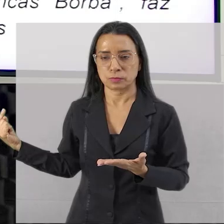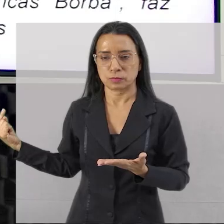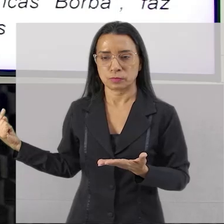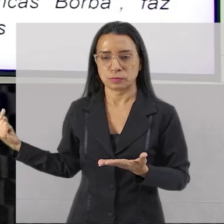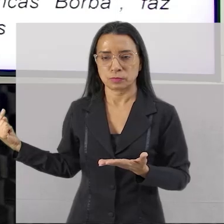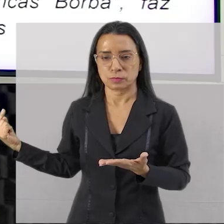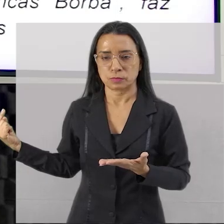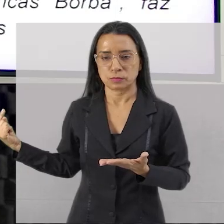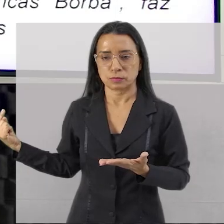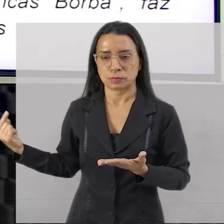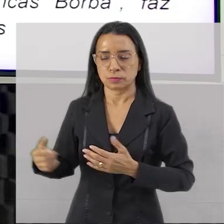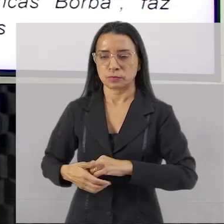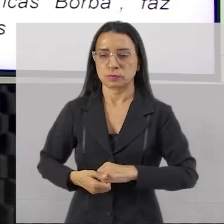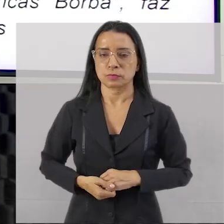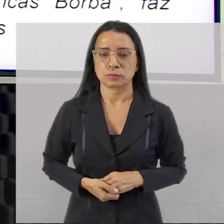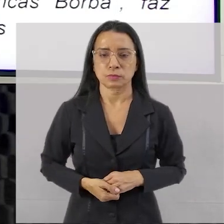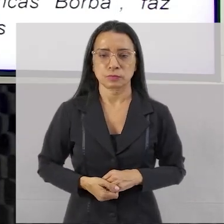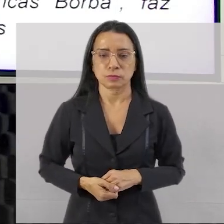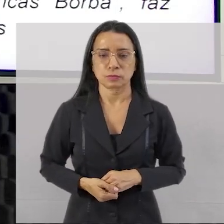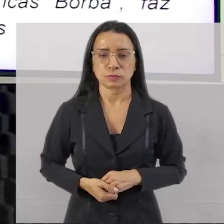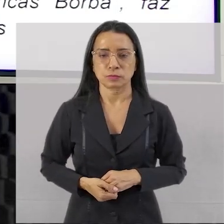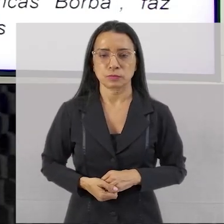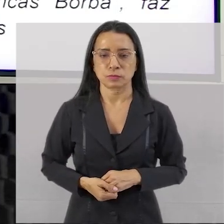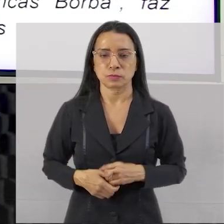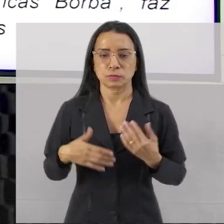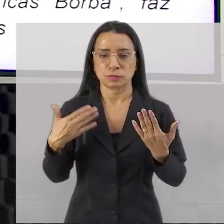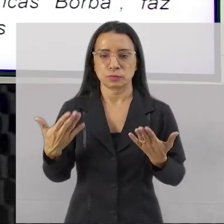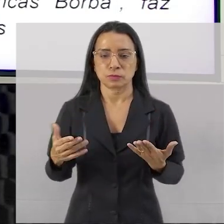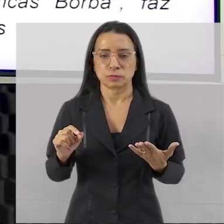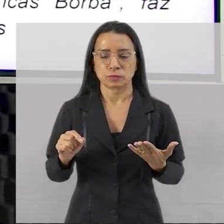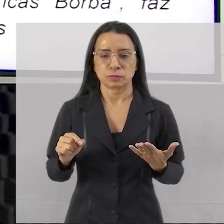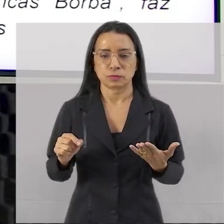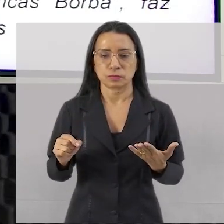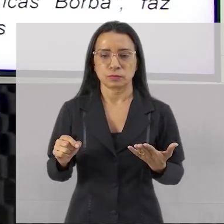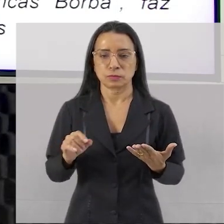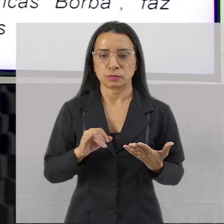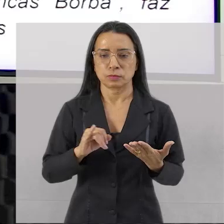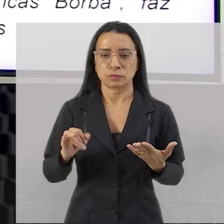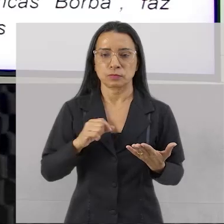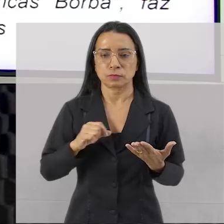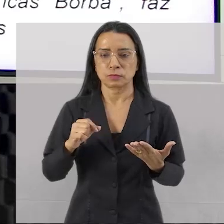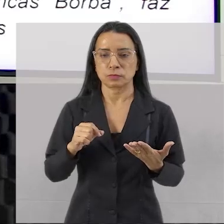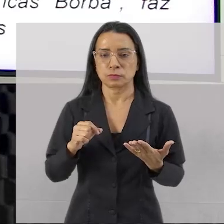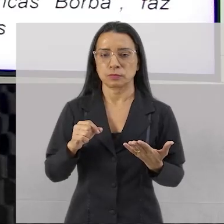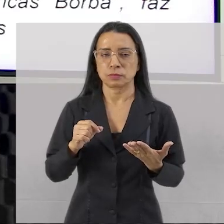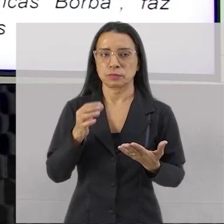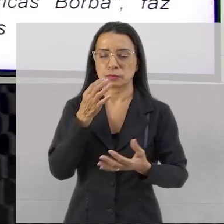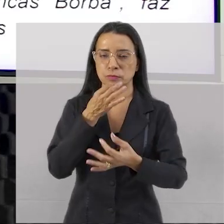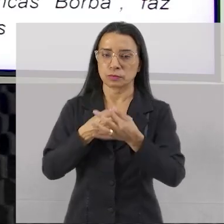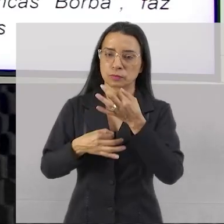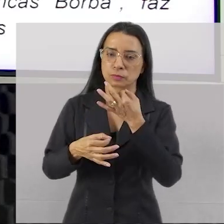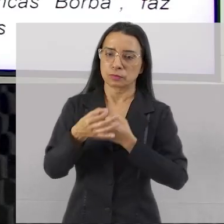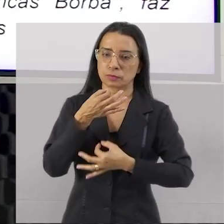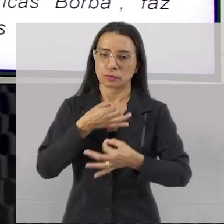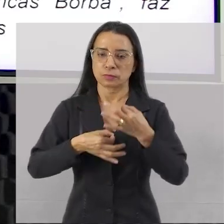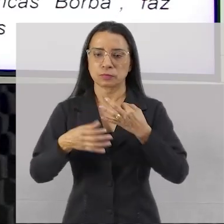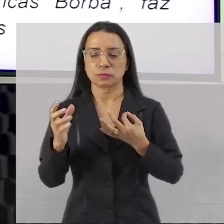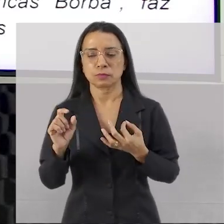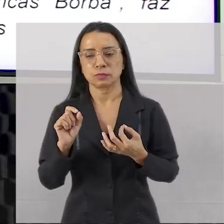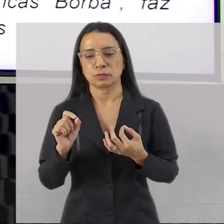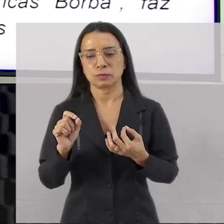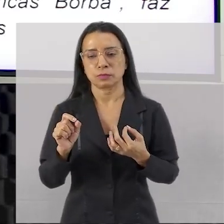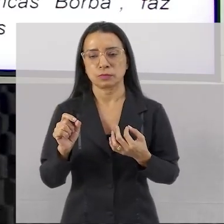pensamentos, relacionados ao ambiente vivido. Então, ora, se eu estou tecendo críticas